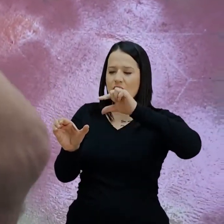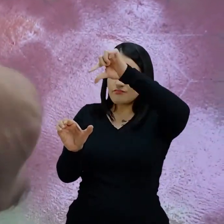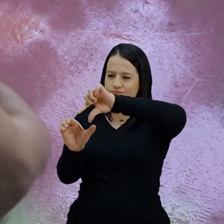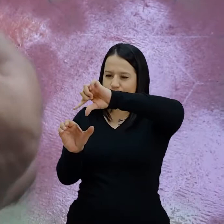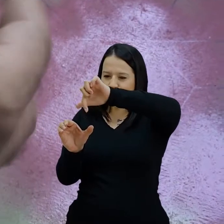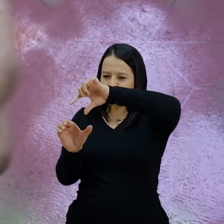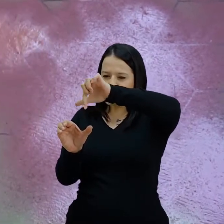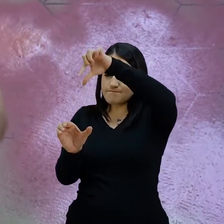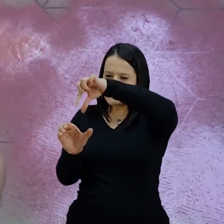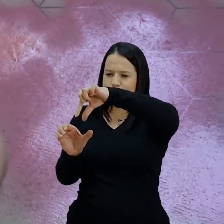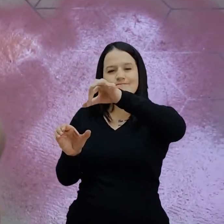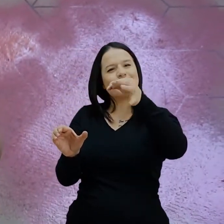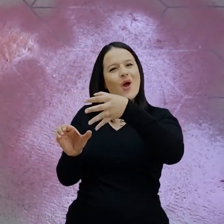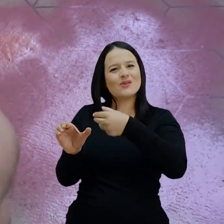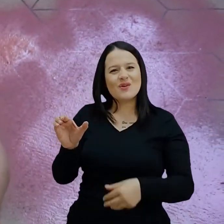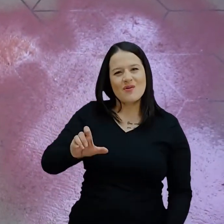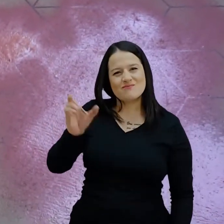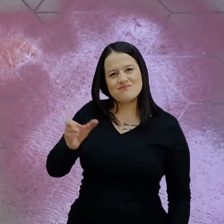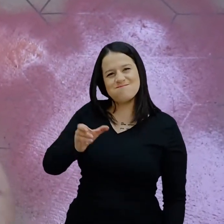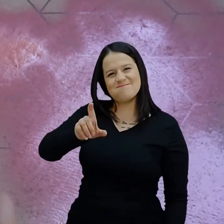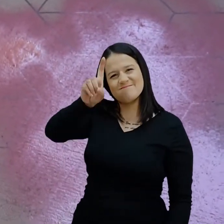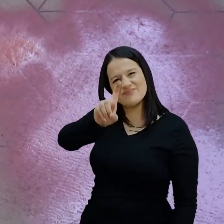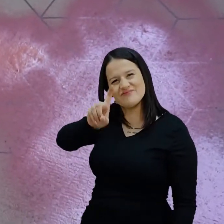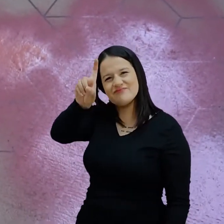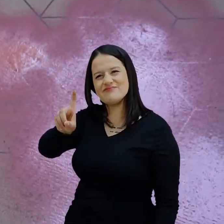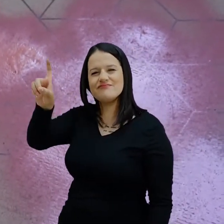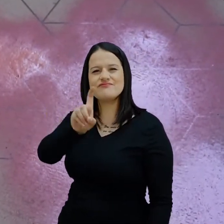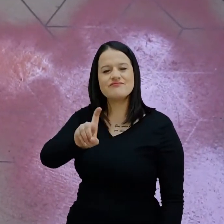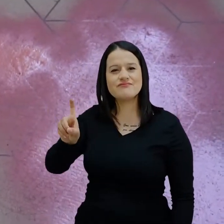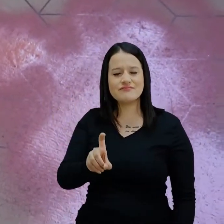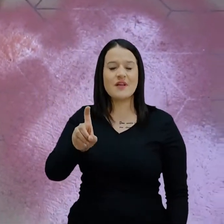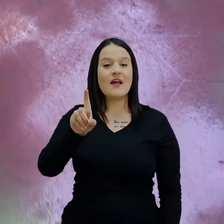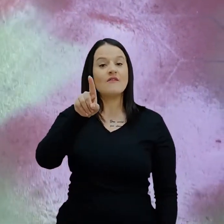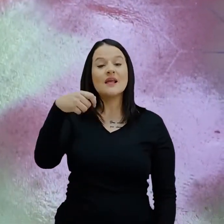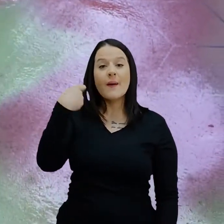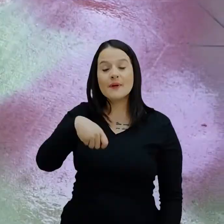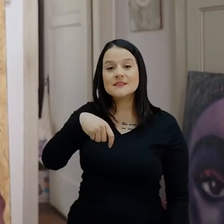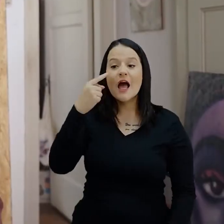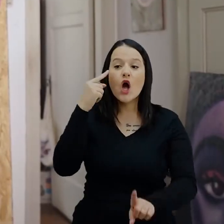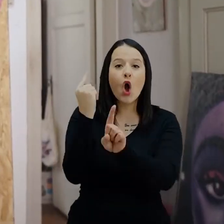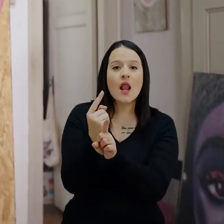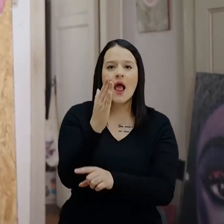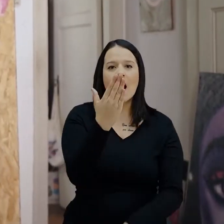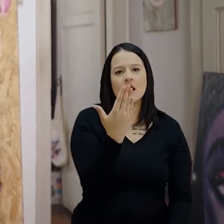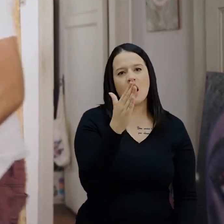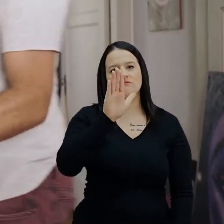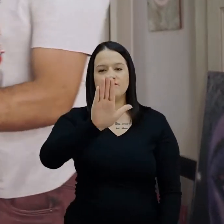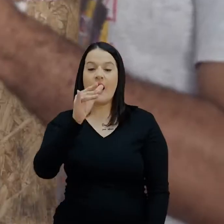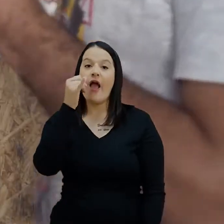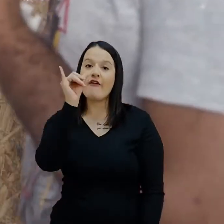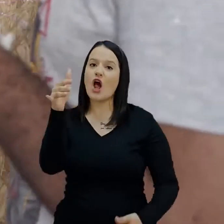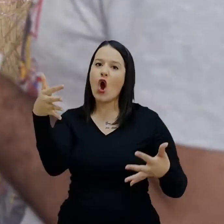né? Não apontado para você. Girar um pouquinho, encaixar. Vou pegar aqui o